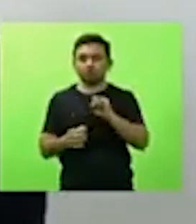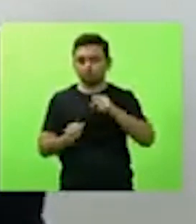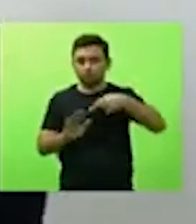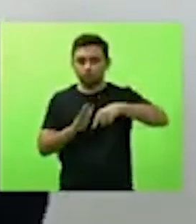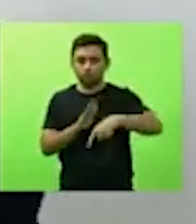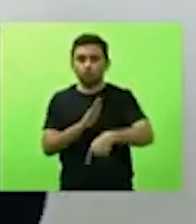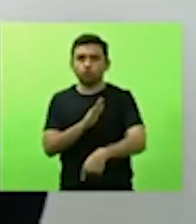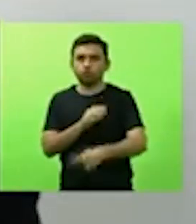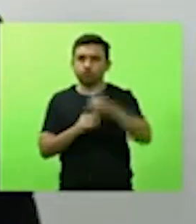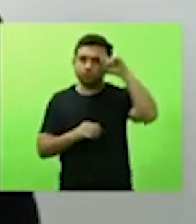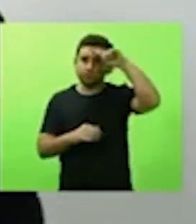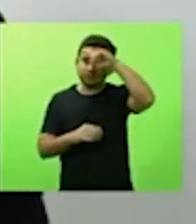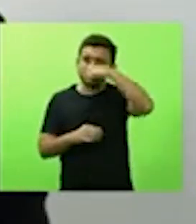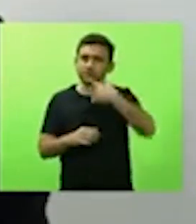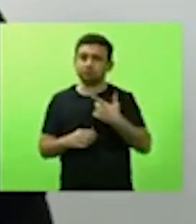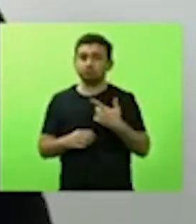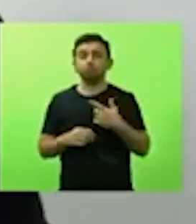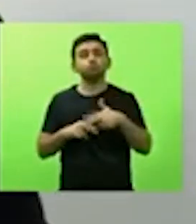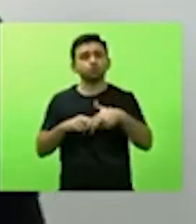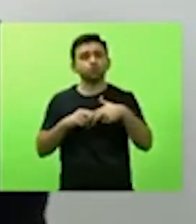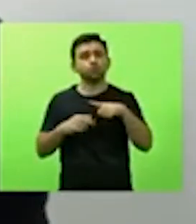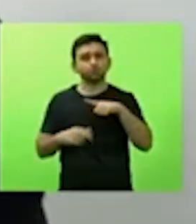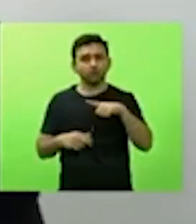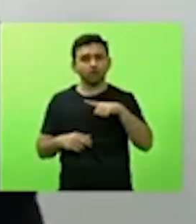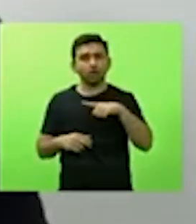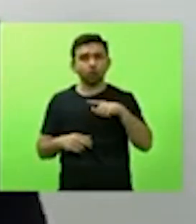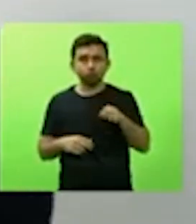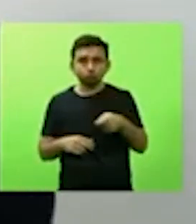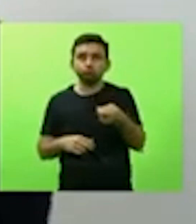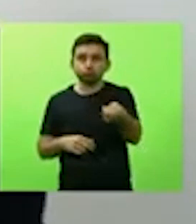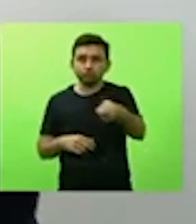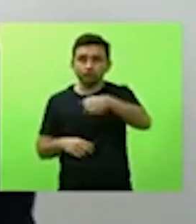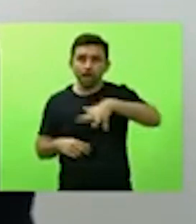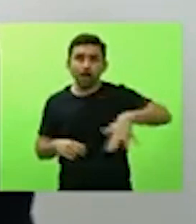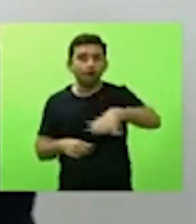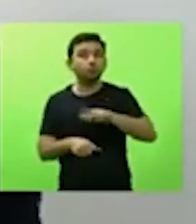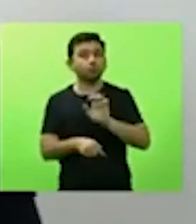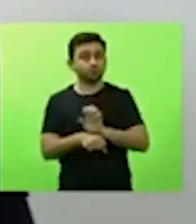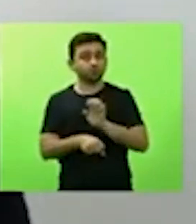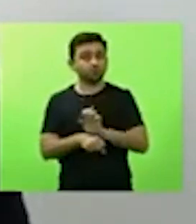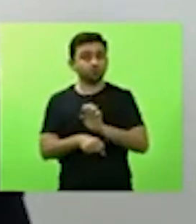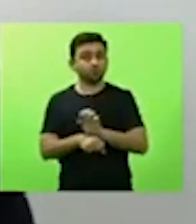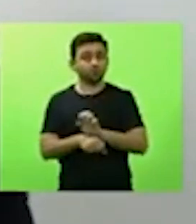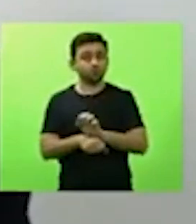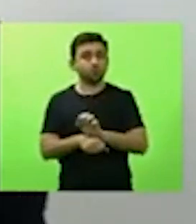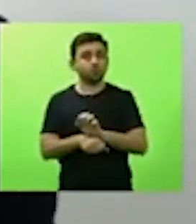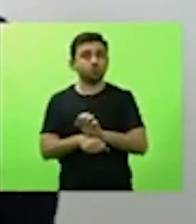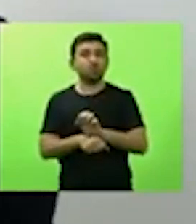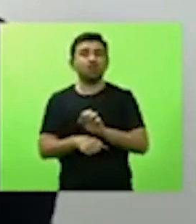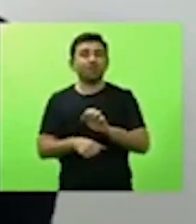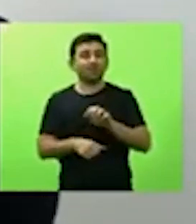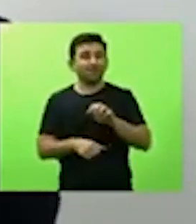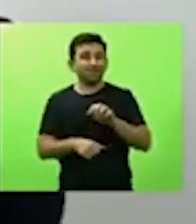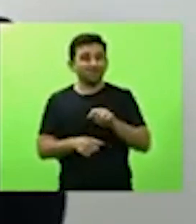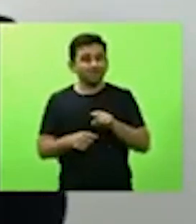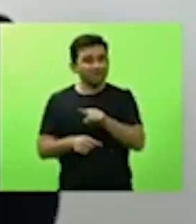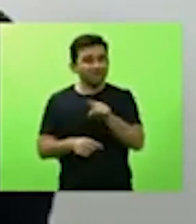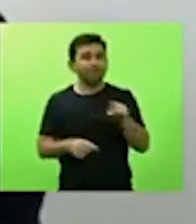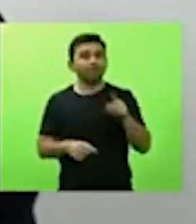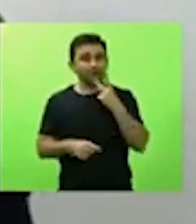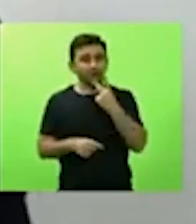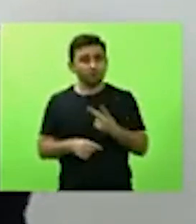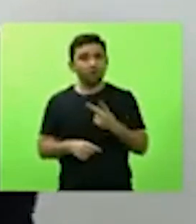essa. Para isso existe a Procuradoria-Geral do Estado. Essa instância que ele disse,